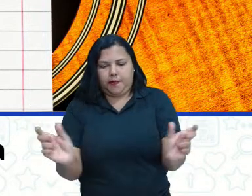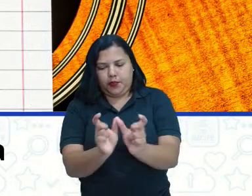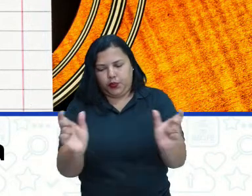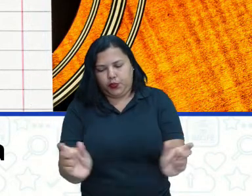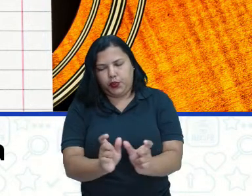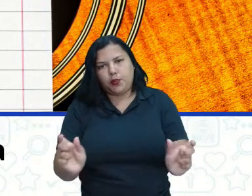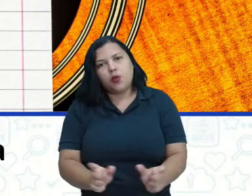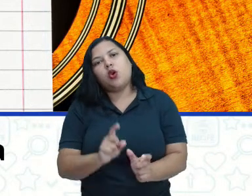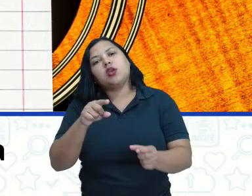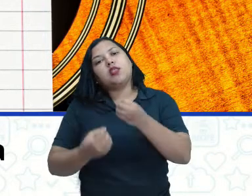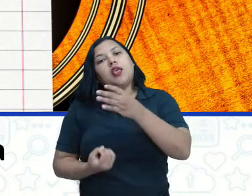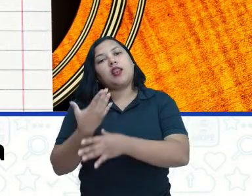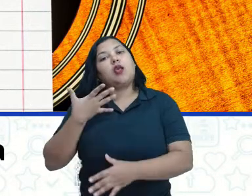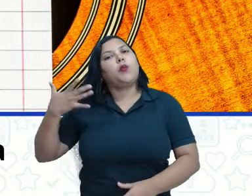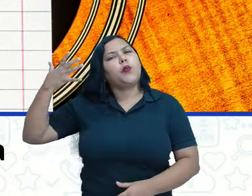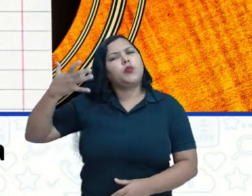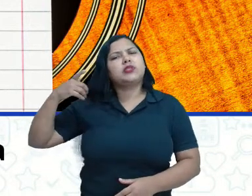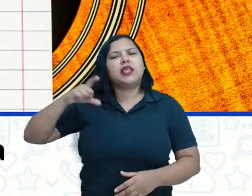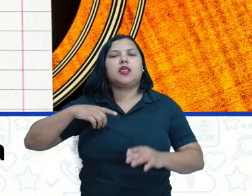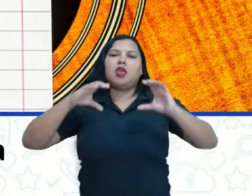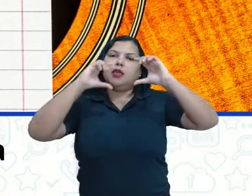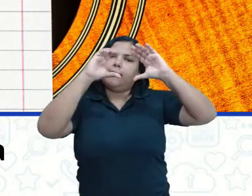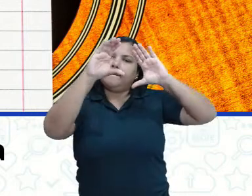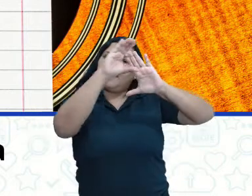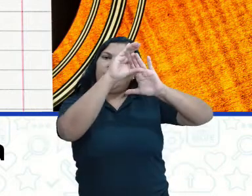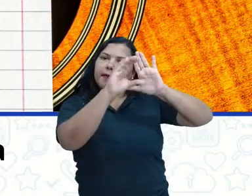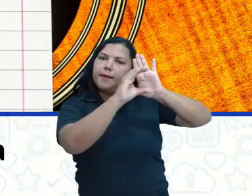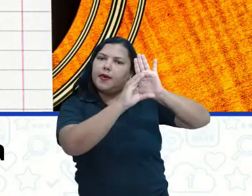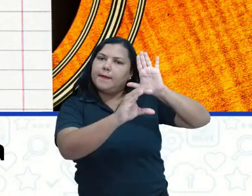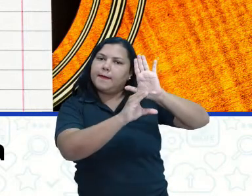Geralmente consistindo de versos e refrão.